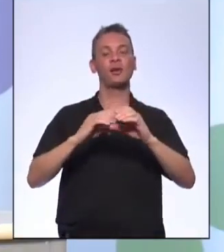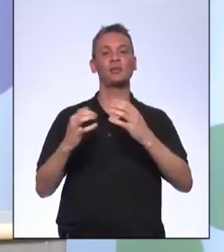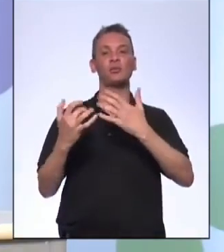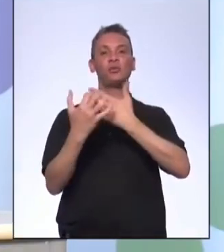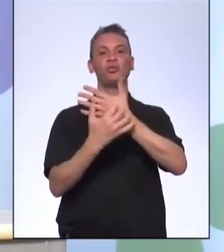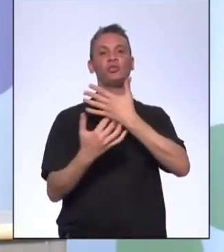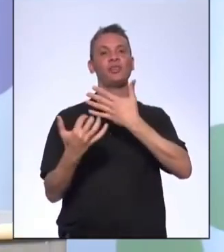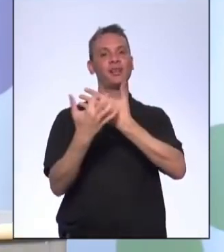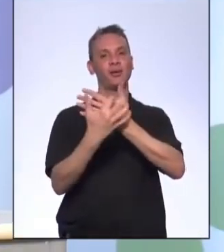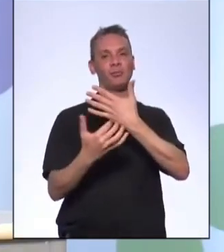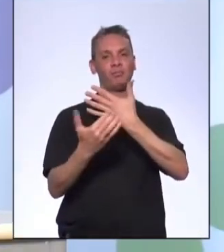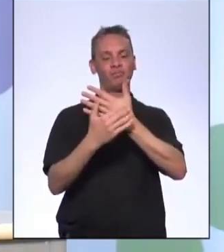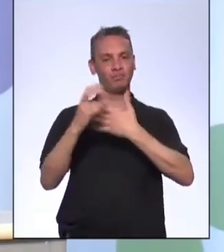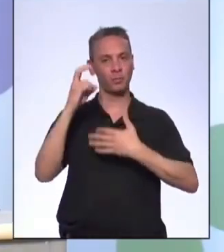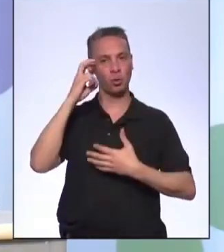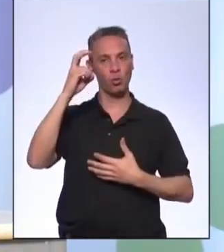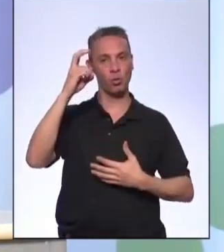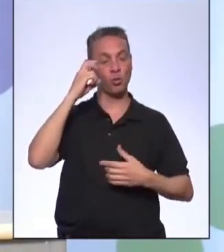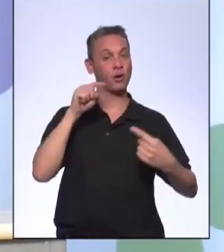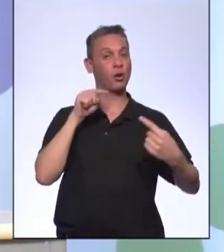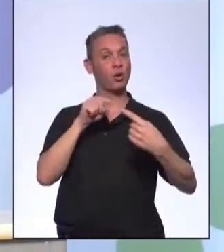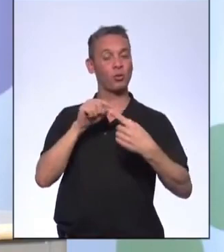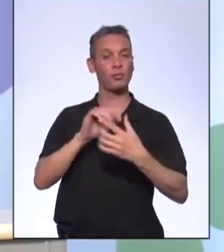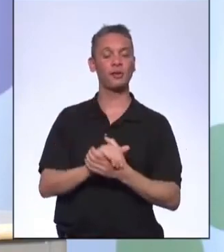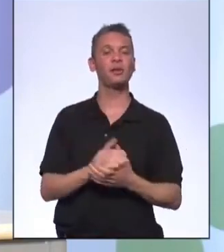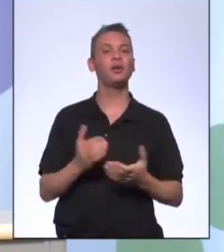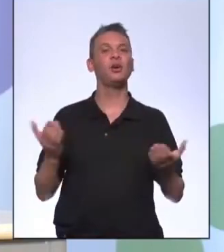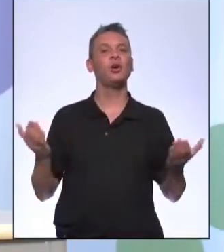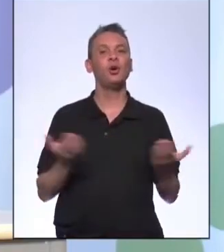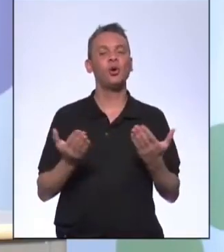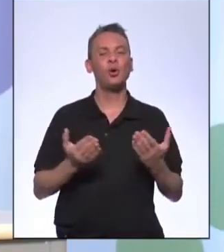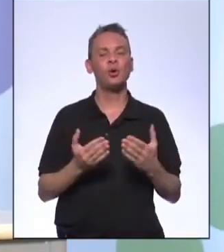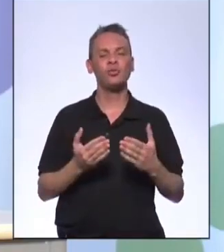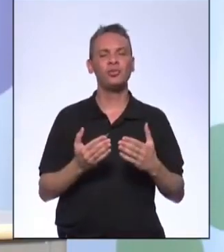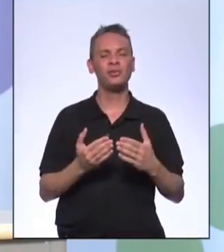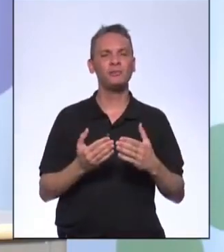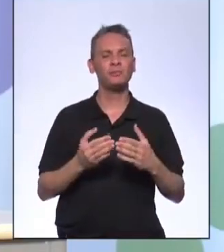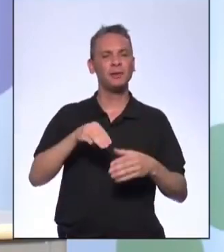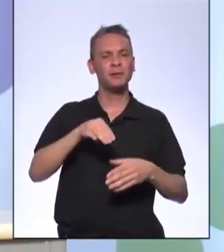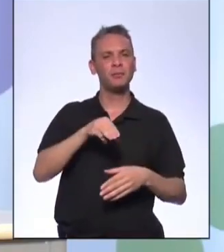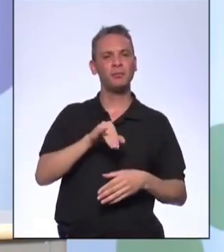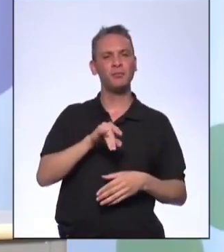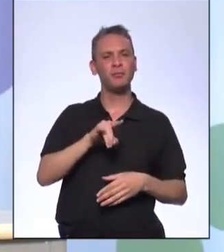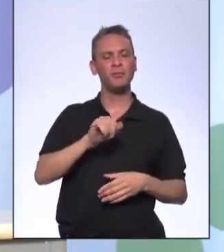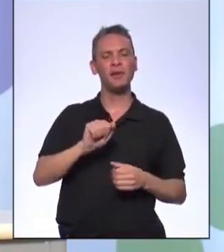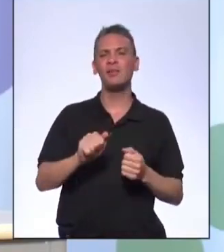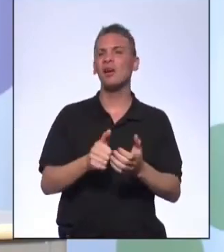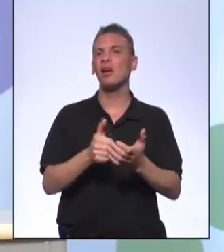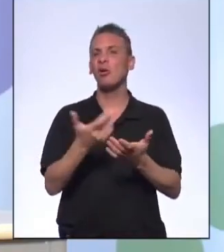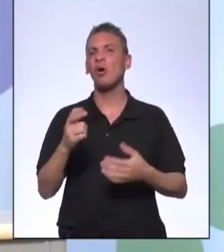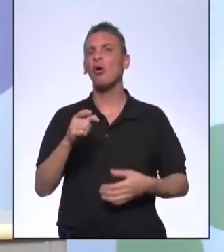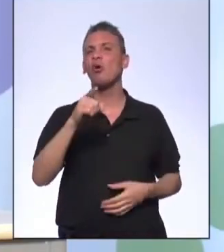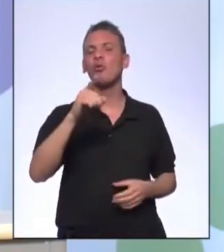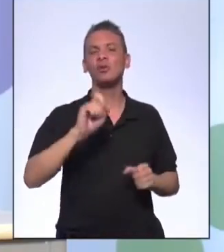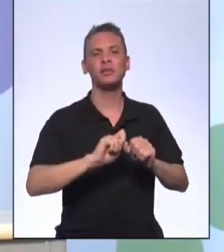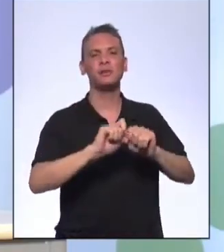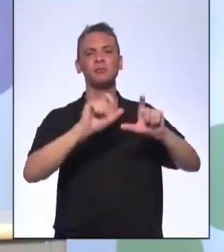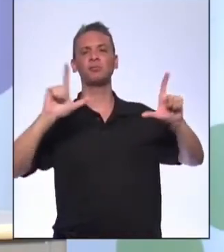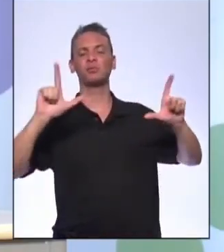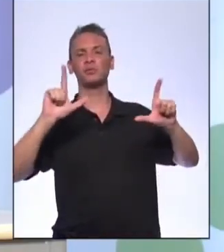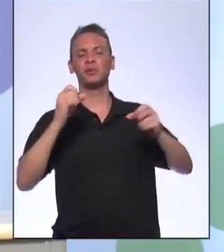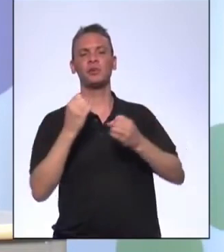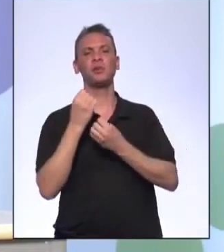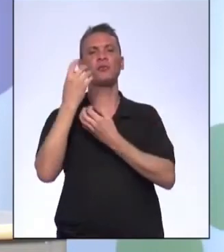digitais, da cultura digital. Hoje, quais são as mídias, no período da quarentena, que vocês acessam informações